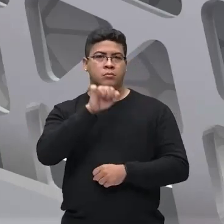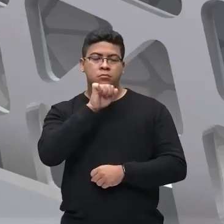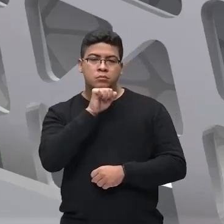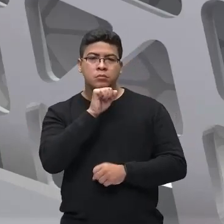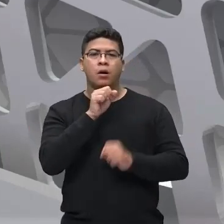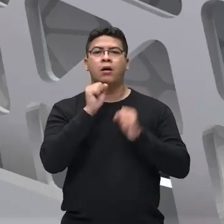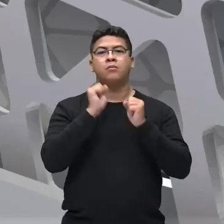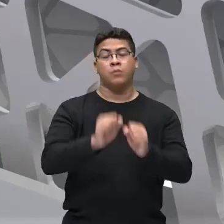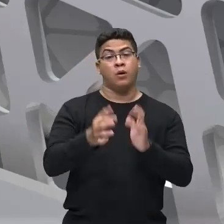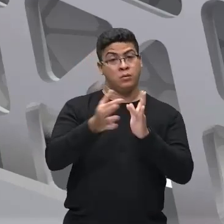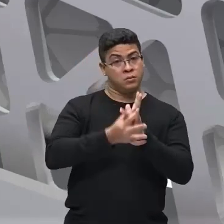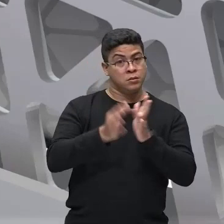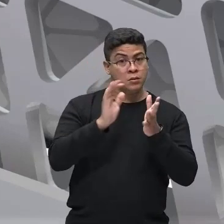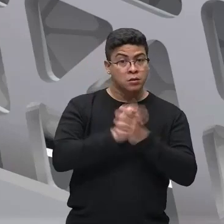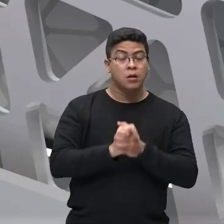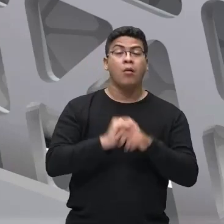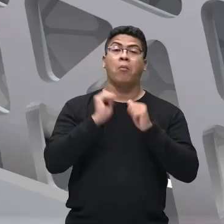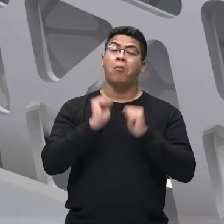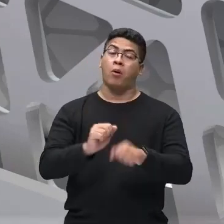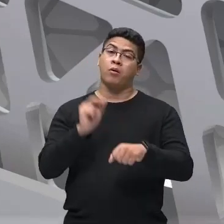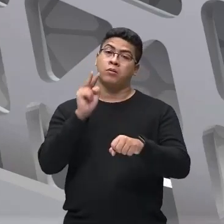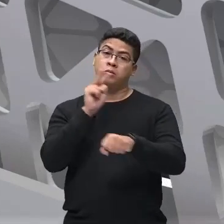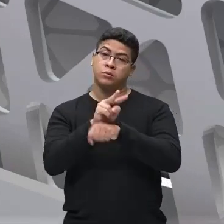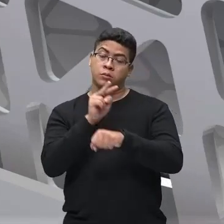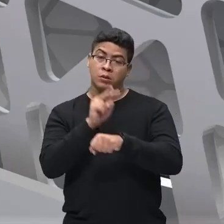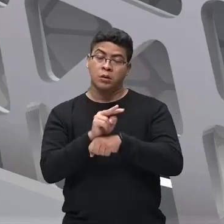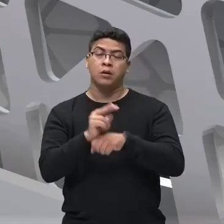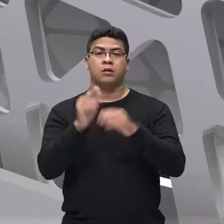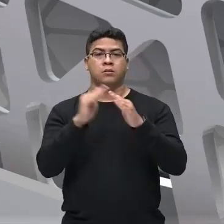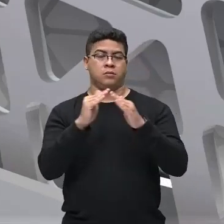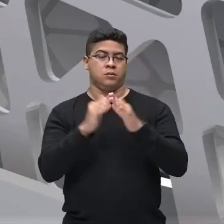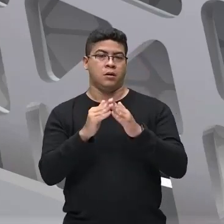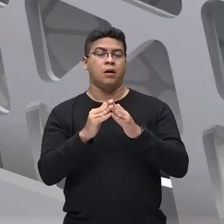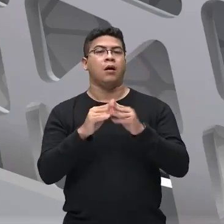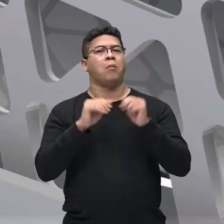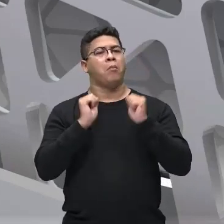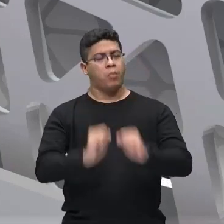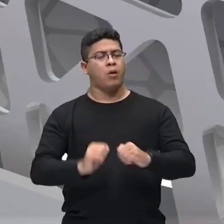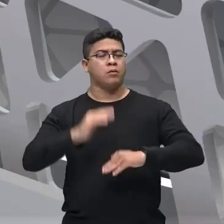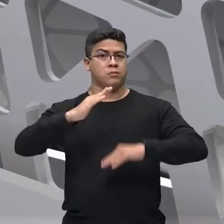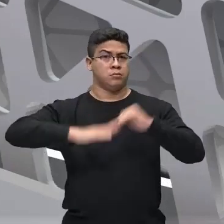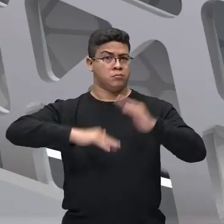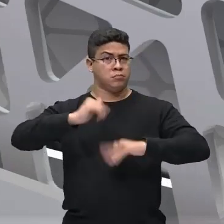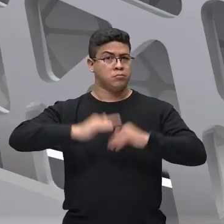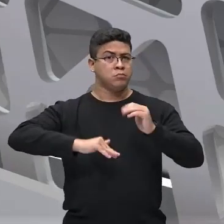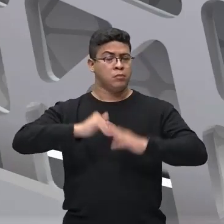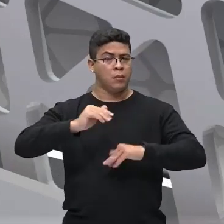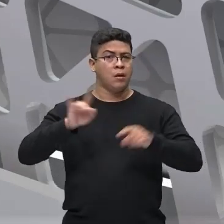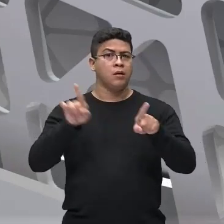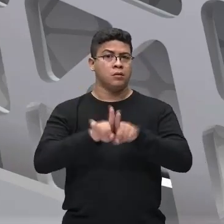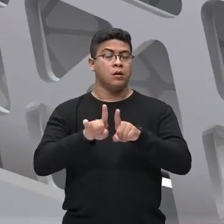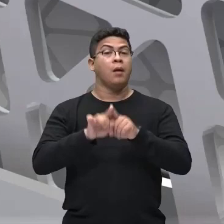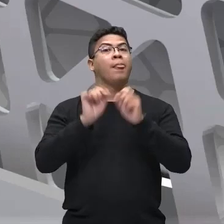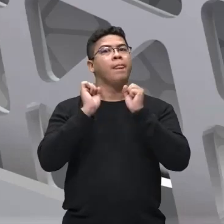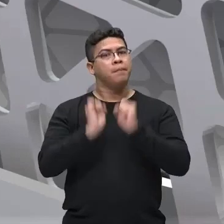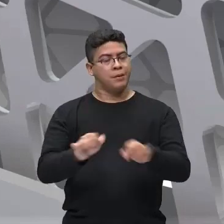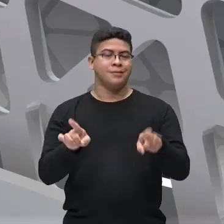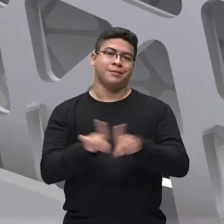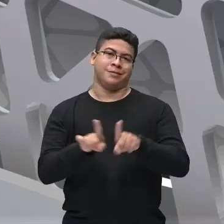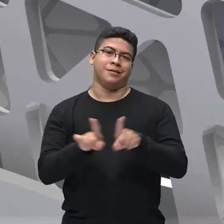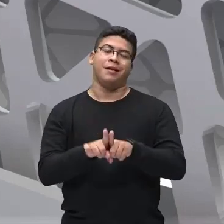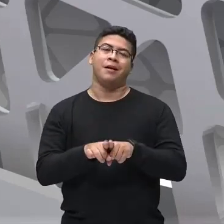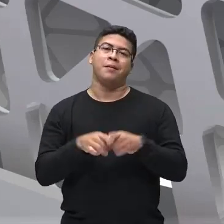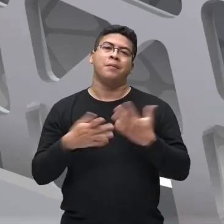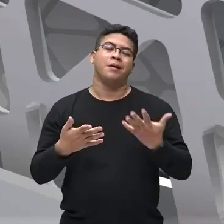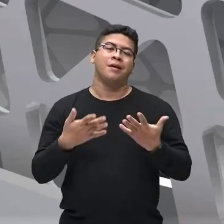ser esposa, pode ser dona de casa, pode ser profissional, mas também pode ser uma rabina. Viram que